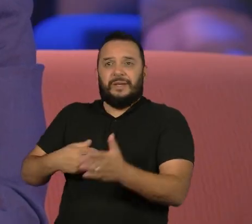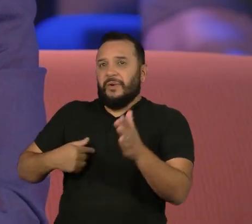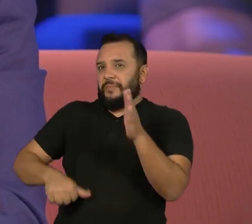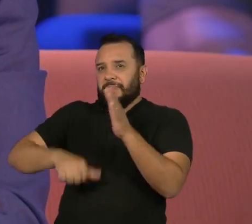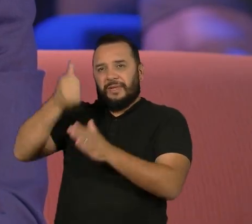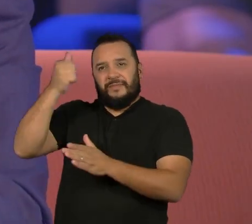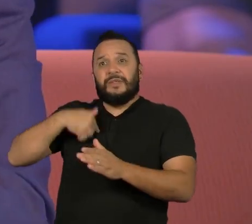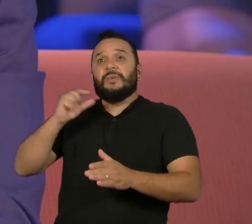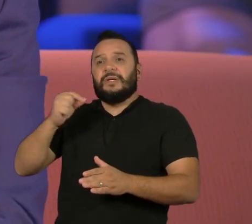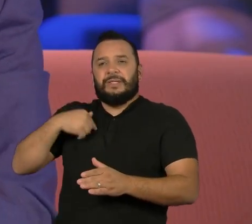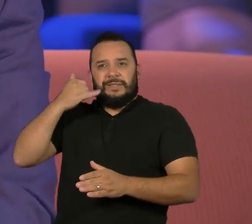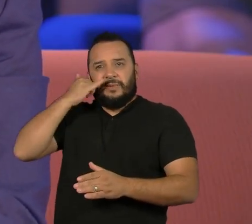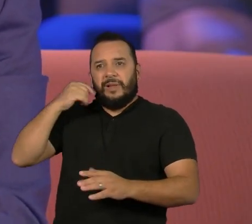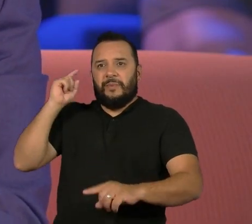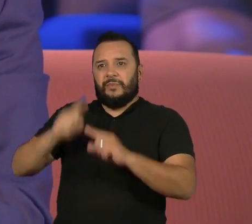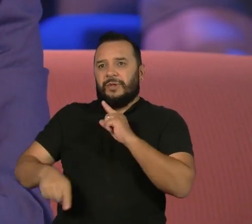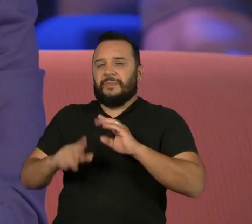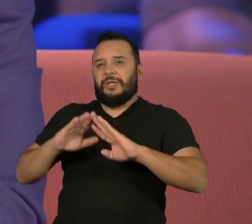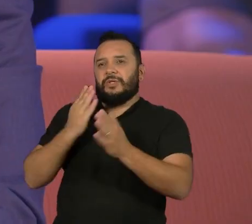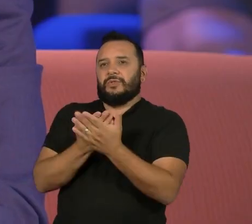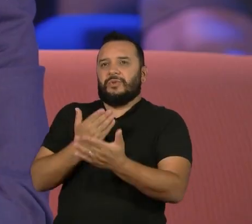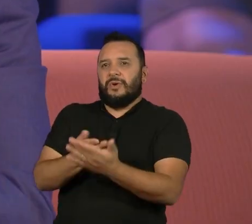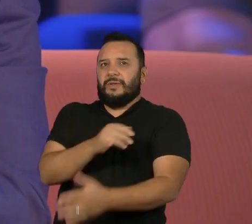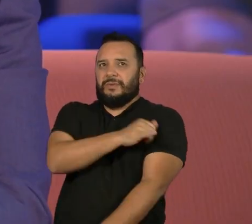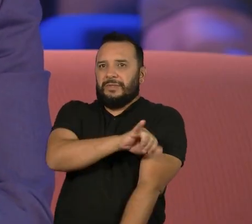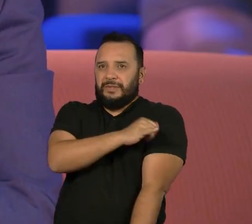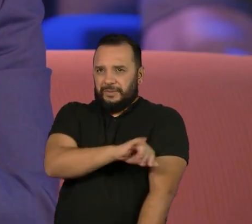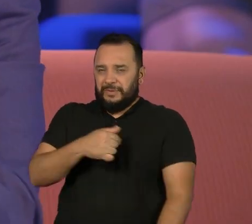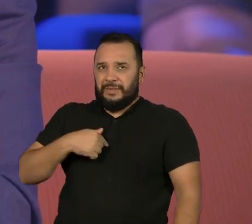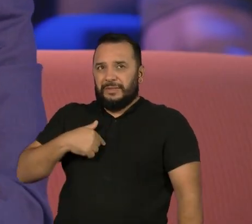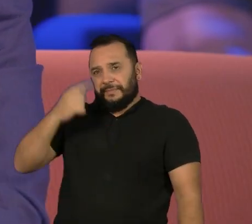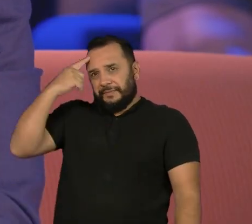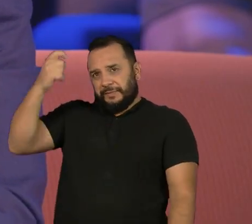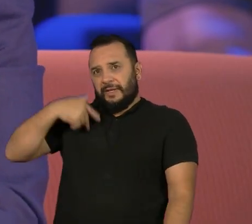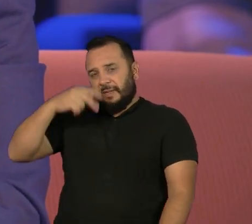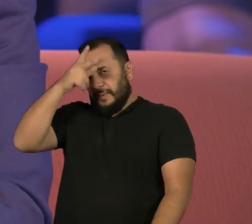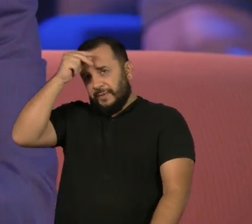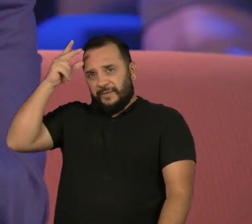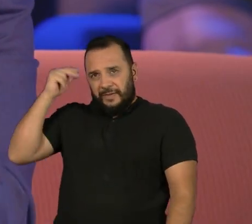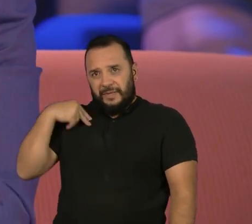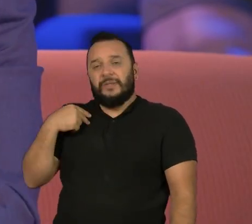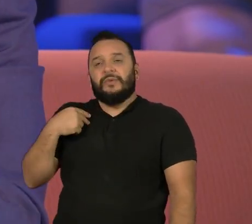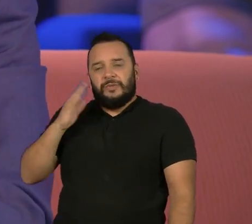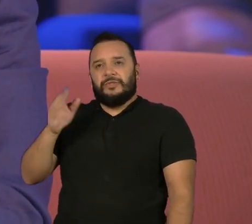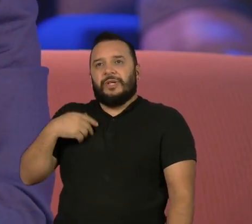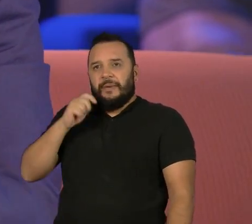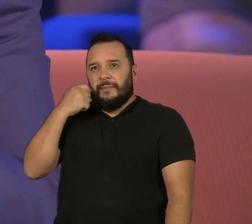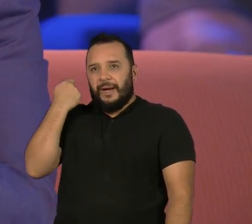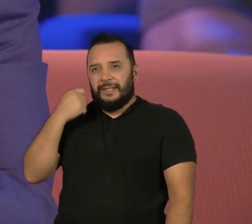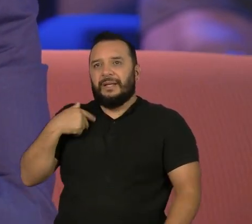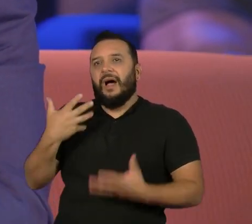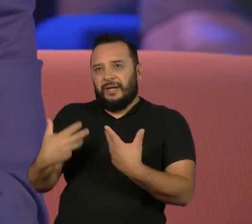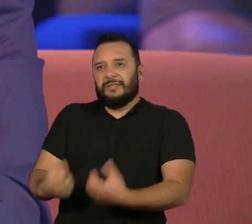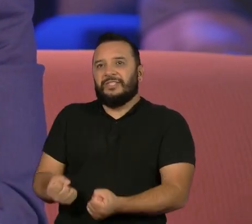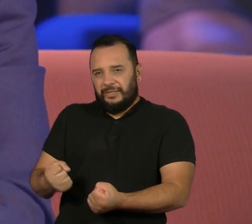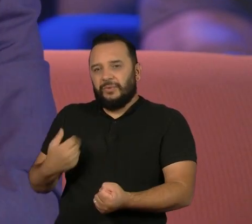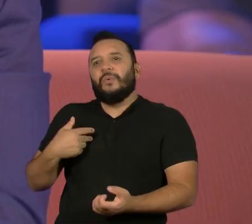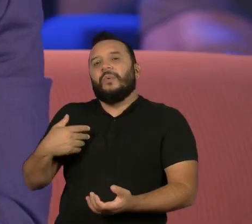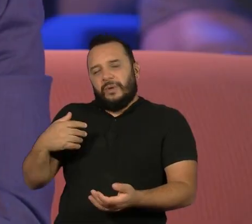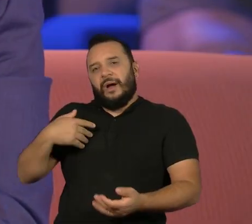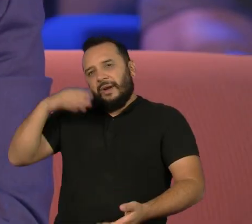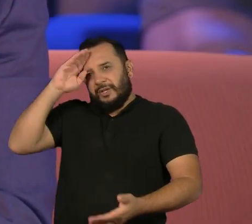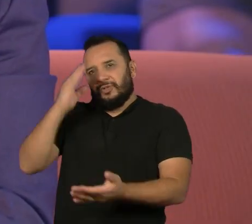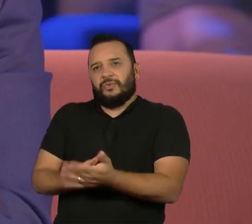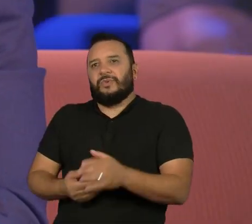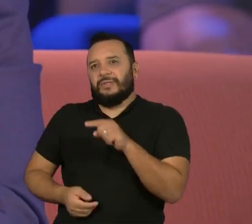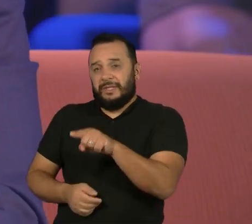de proibir o uso de celulares nas escolas do Rio. Eu levei essa ideia ao prefeito Eduardo Paes, que topou na hora, que teve a visão também de acreditar